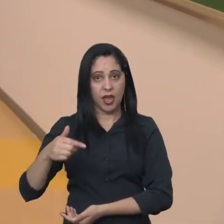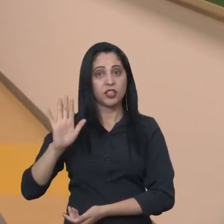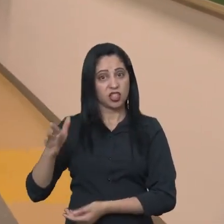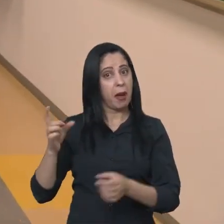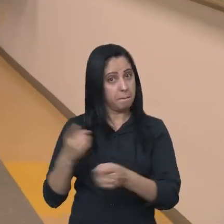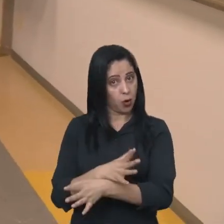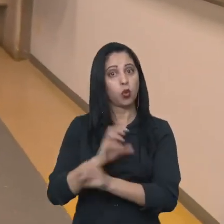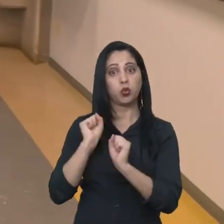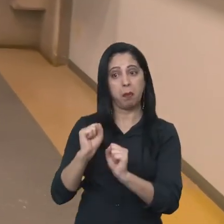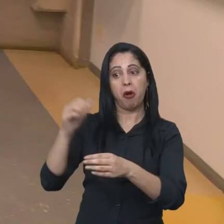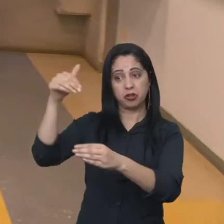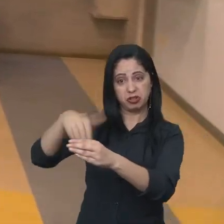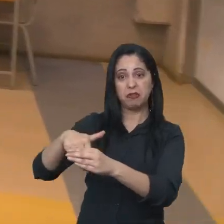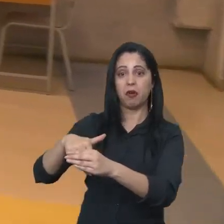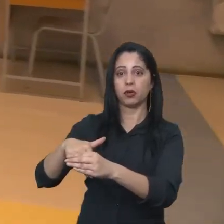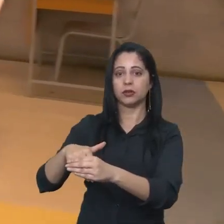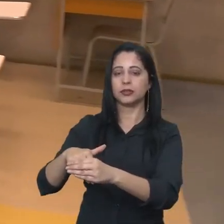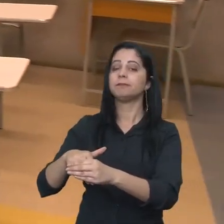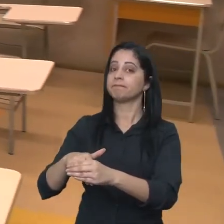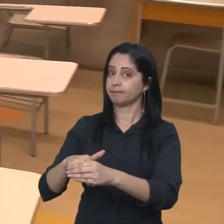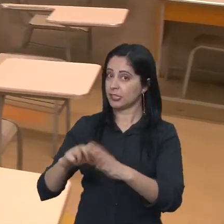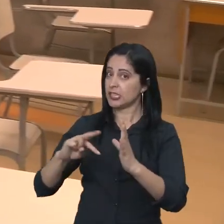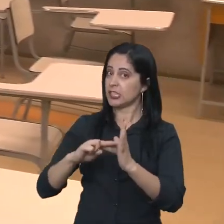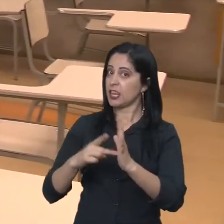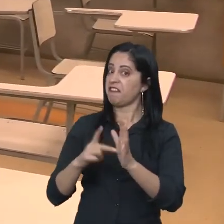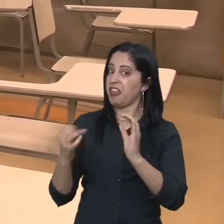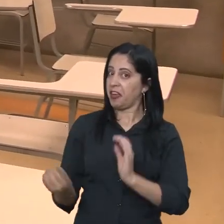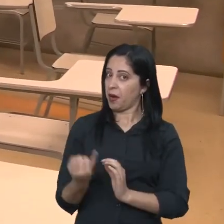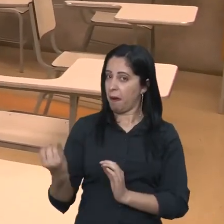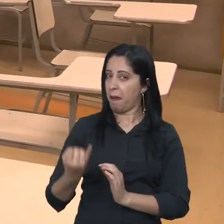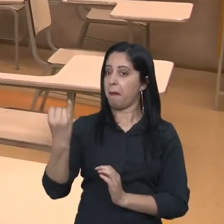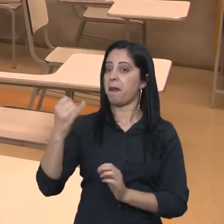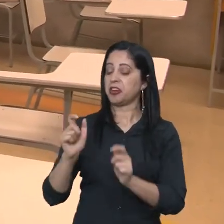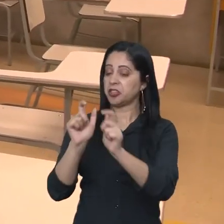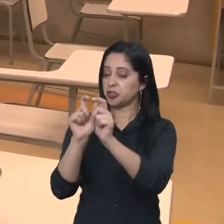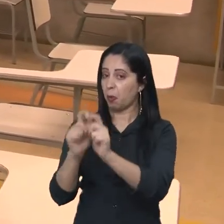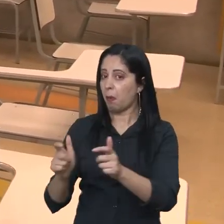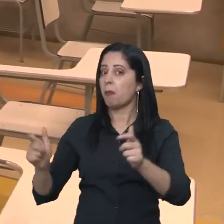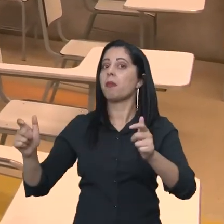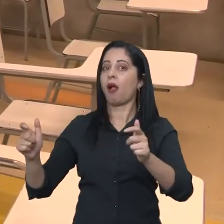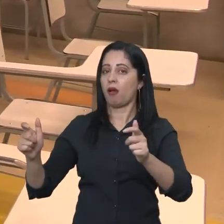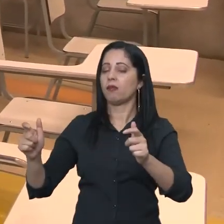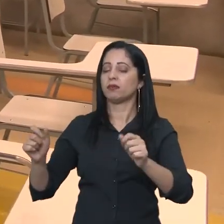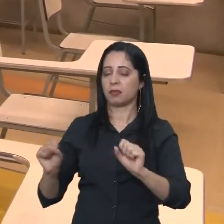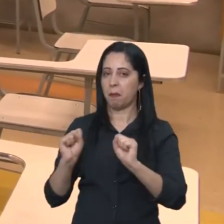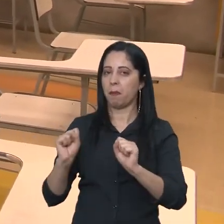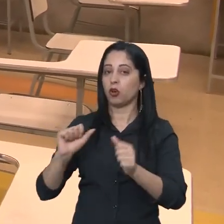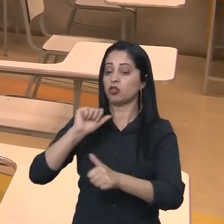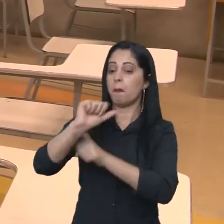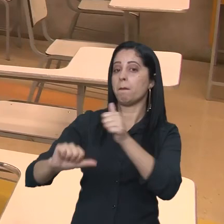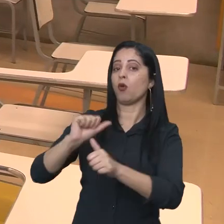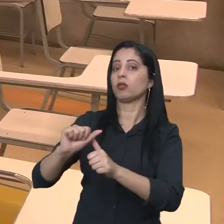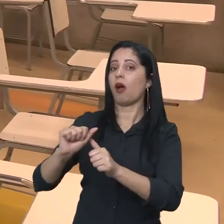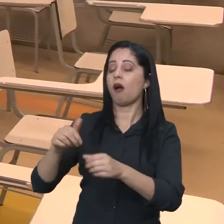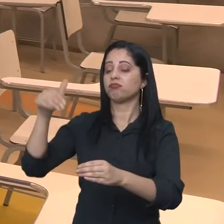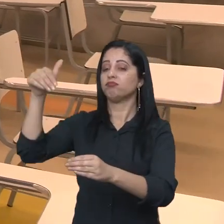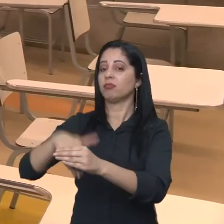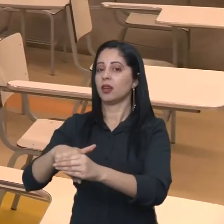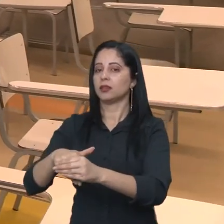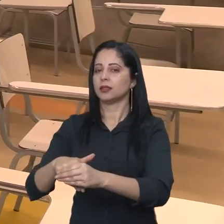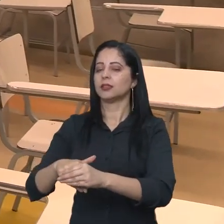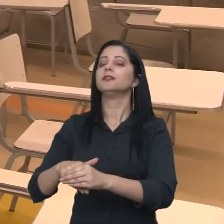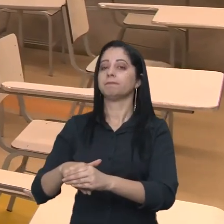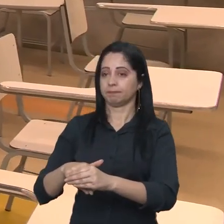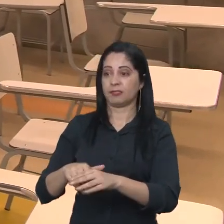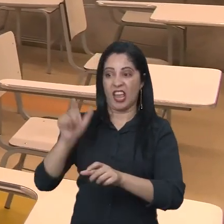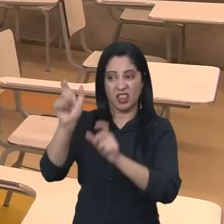estão aptos a votar. Um crescimento importante que pode fazer a diferença nas eleições desse ano. Mais